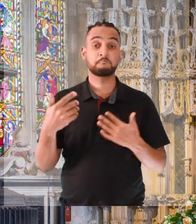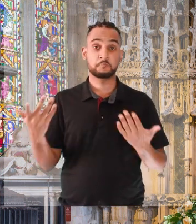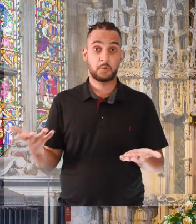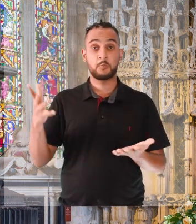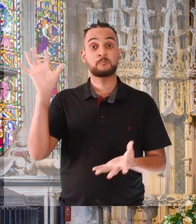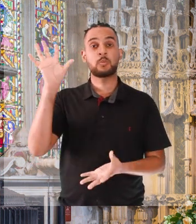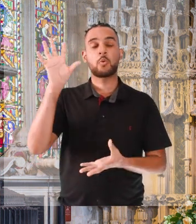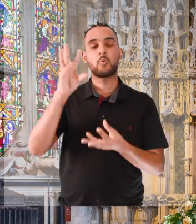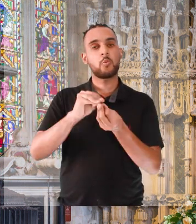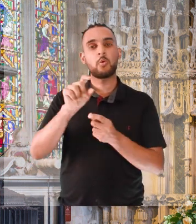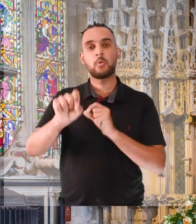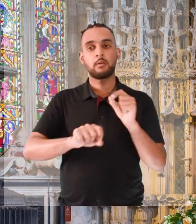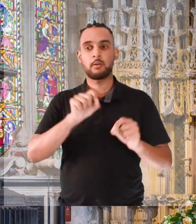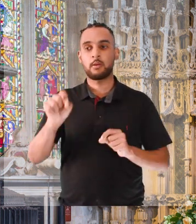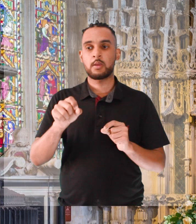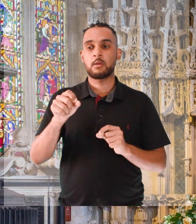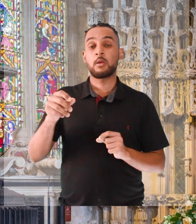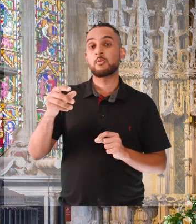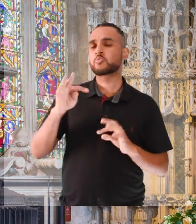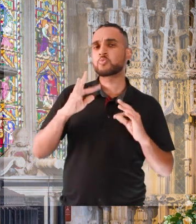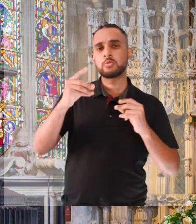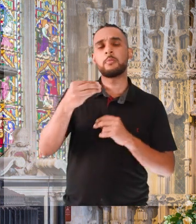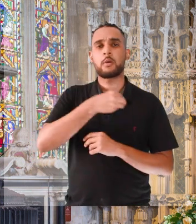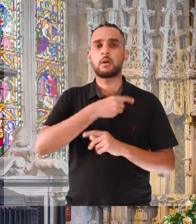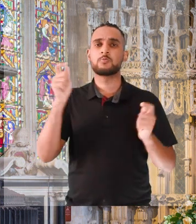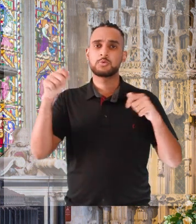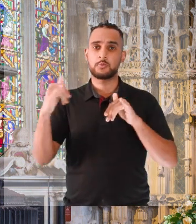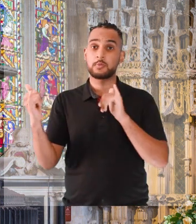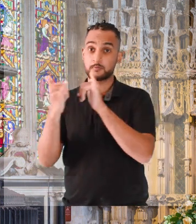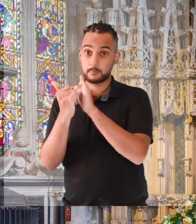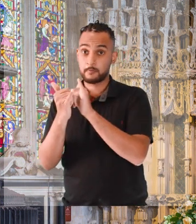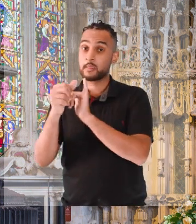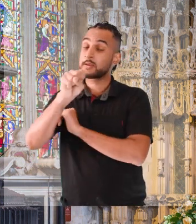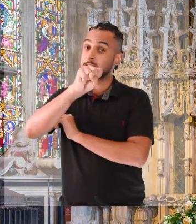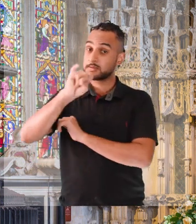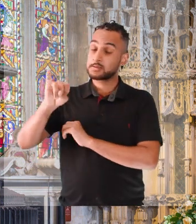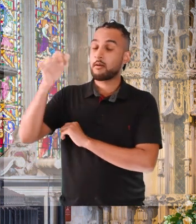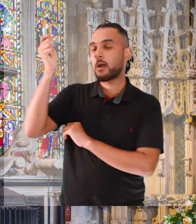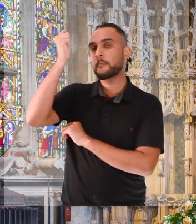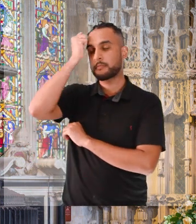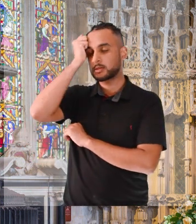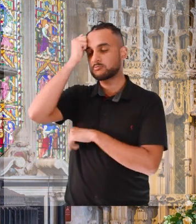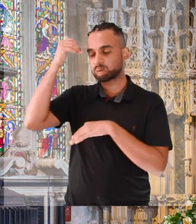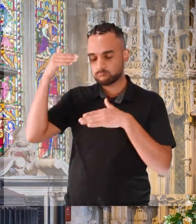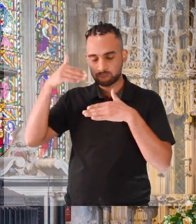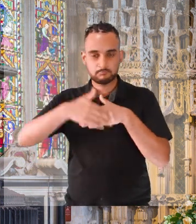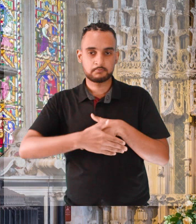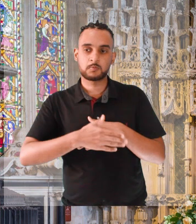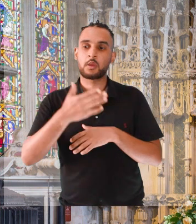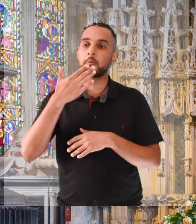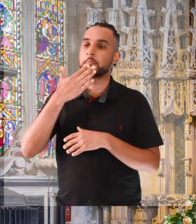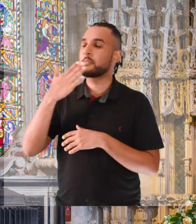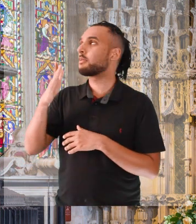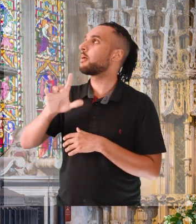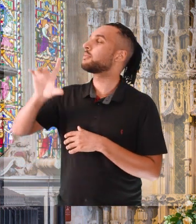tinham valor moral infinito. Portanto, concluímos que não há pecado que não seja perdoável,